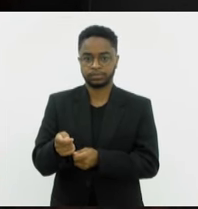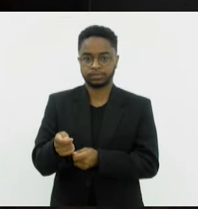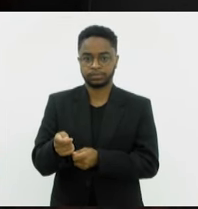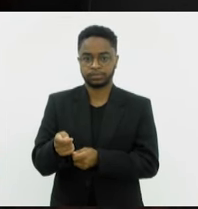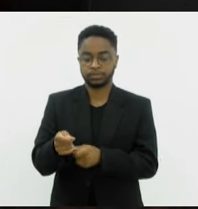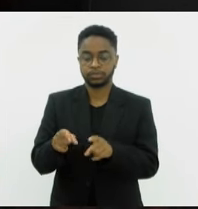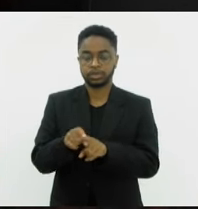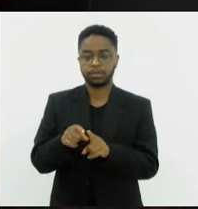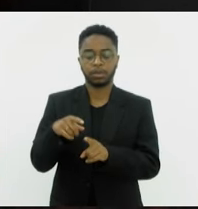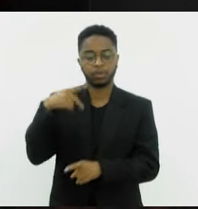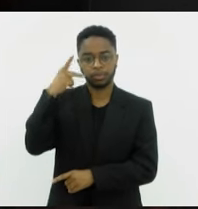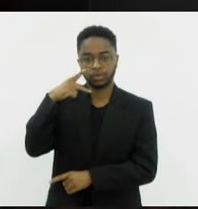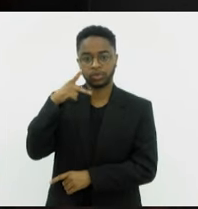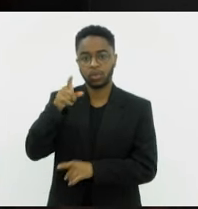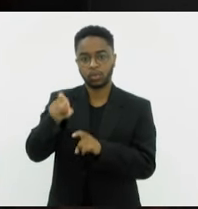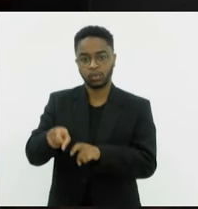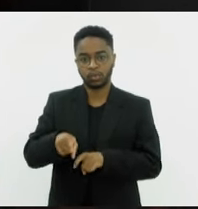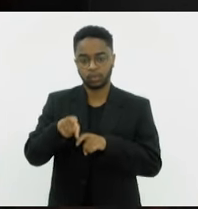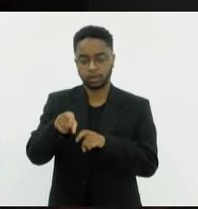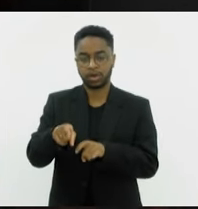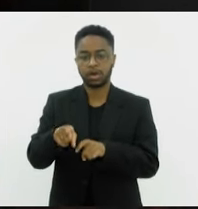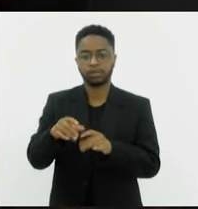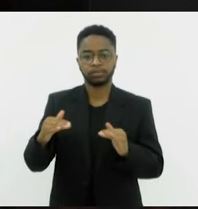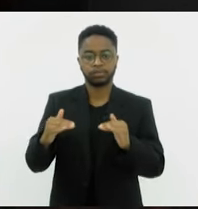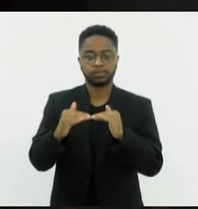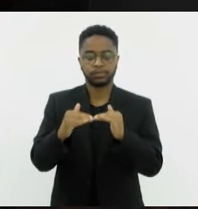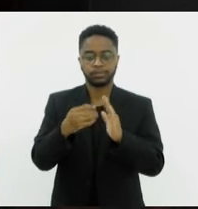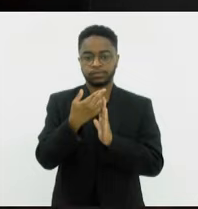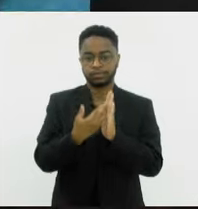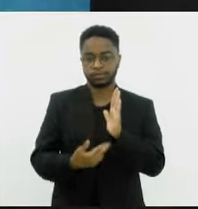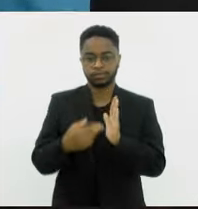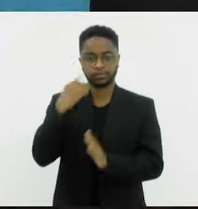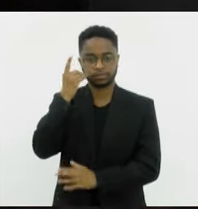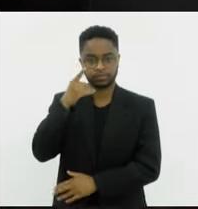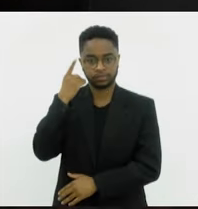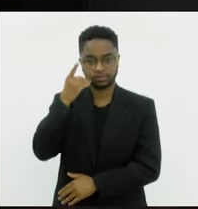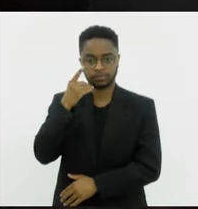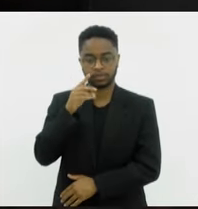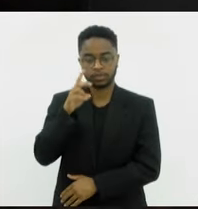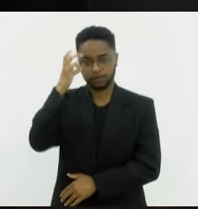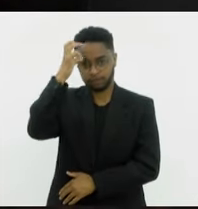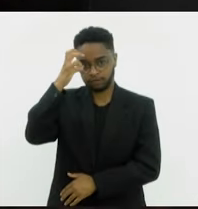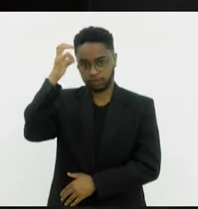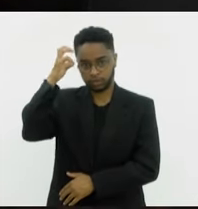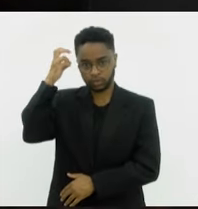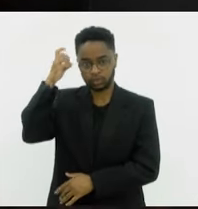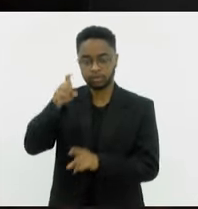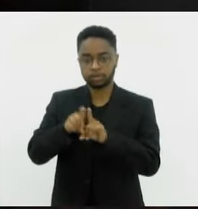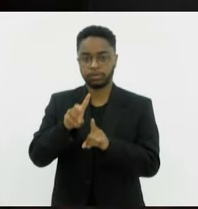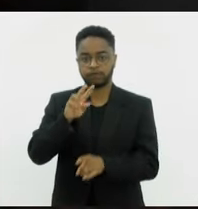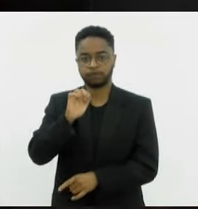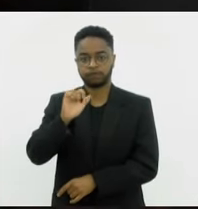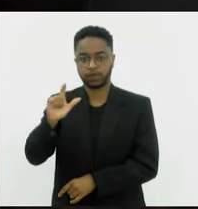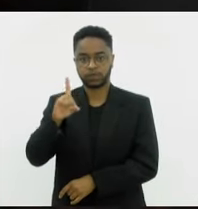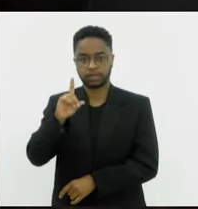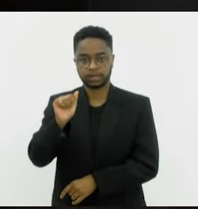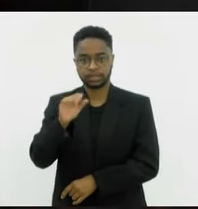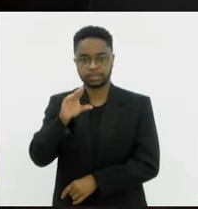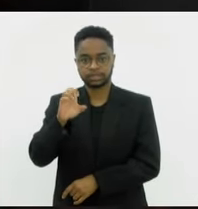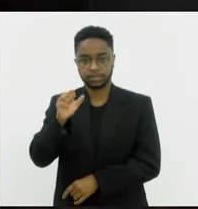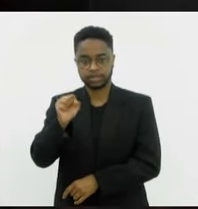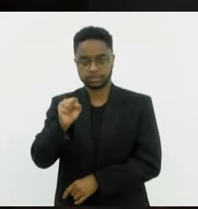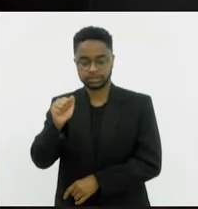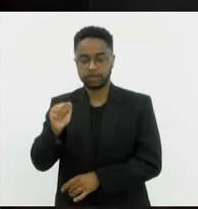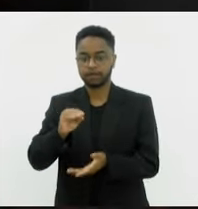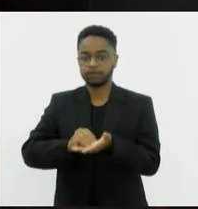e Política Rural, Agrária e Pesqueira, favorável. Relator e deputado Verônica Lima e Valdo Seasa. Pendentes de